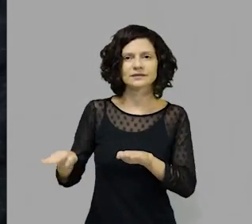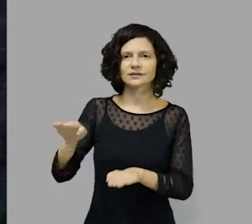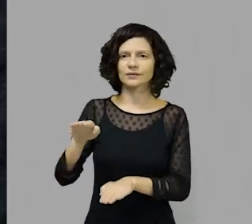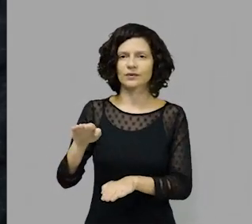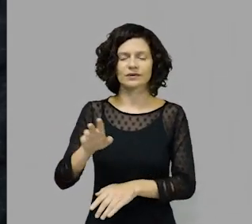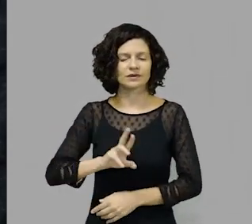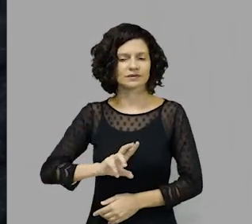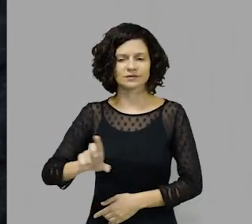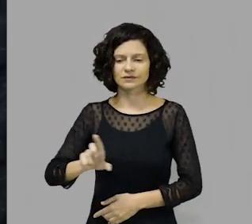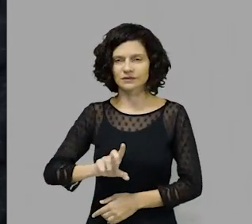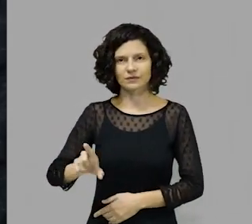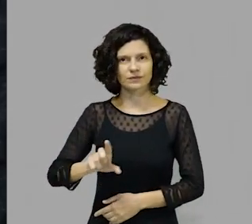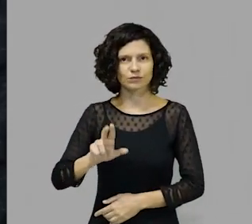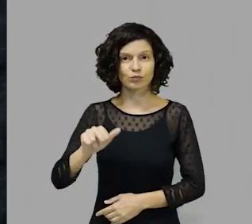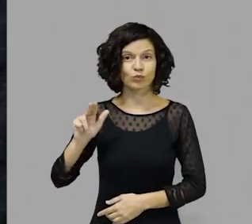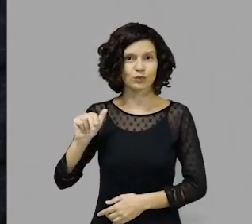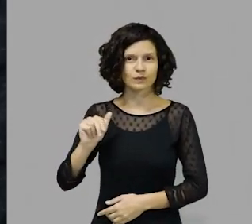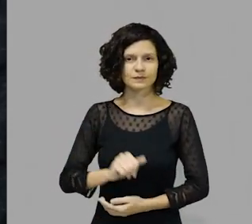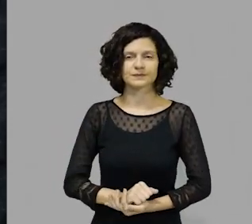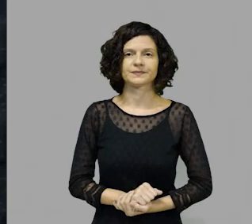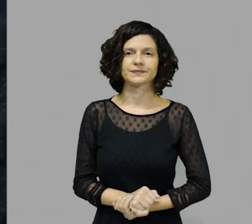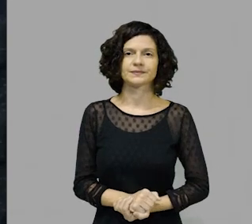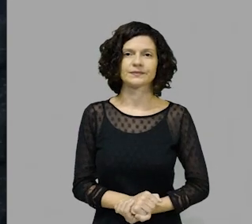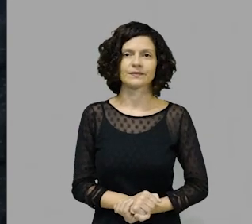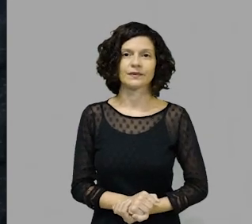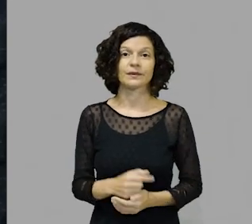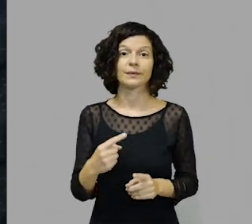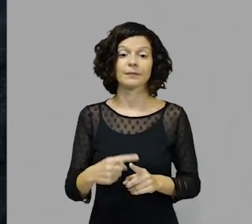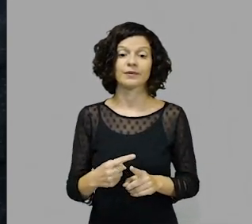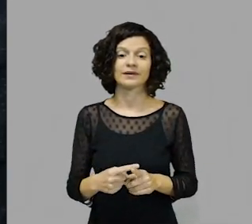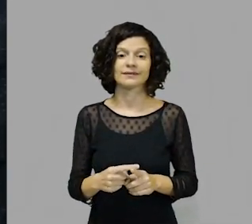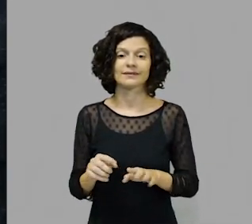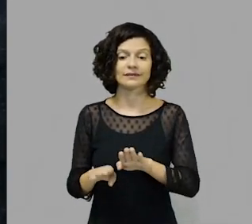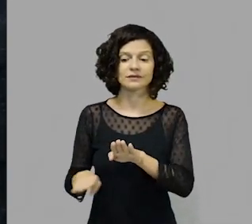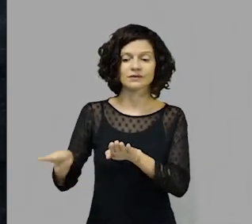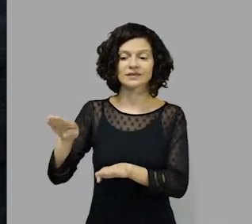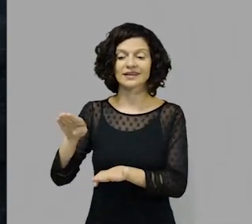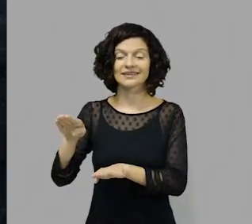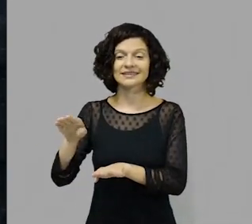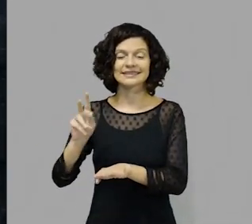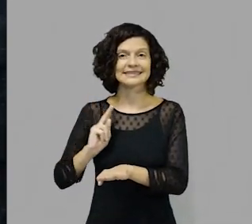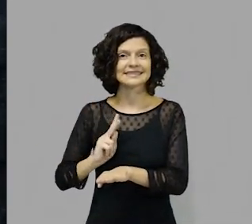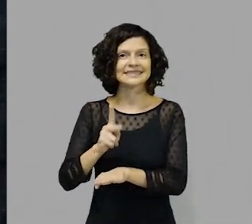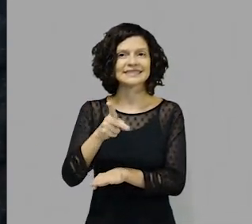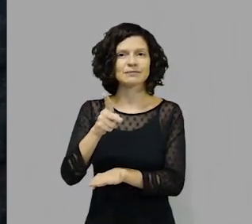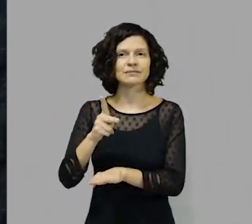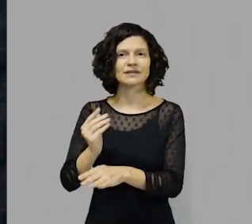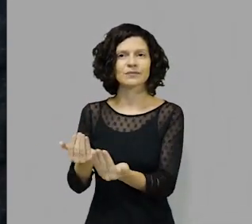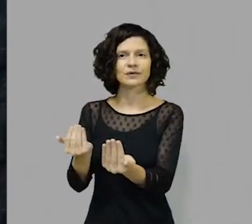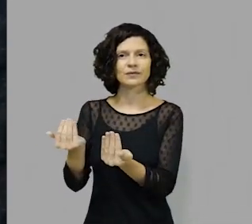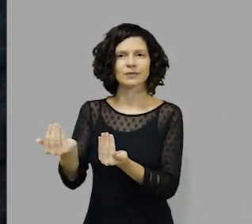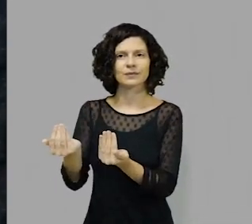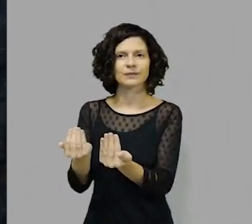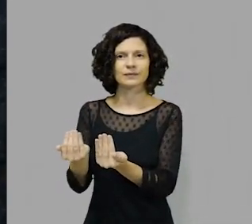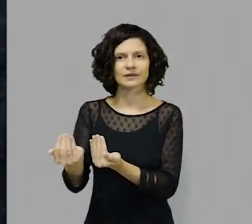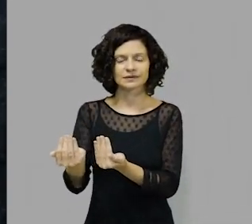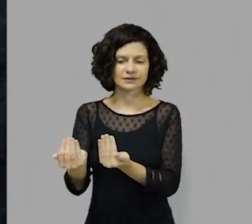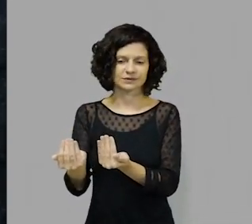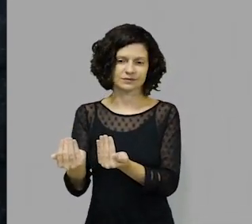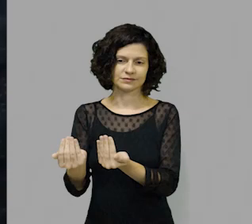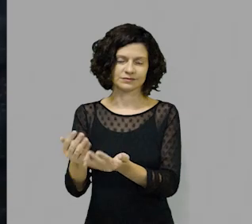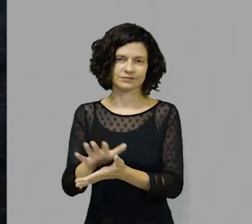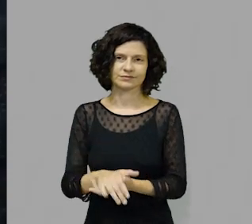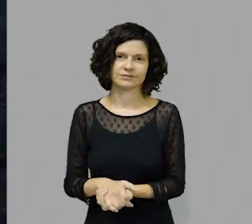mas desigualdade nunca. Porque desigualdade só existe na relação com o outro. Você vai ser desigual em relação ao